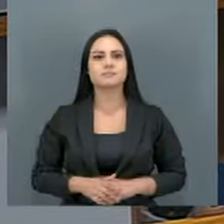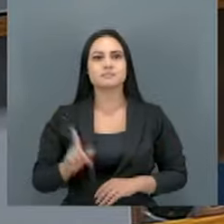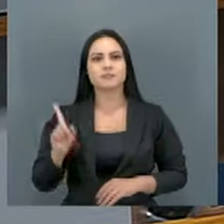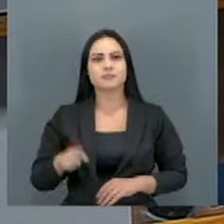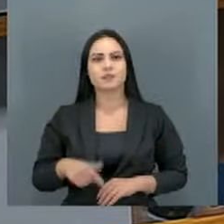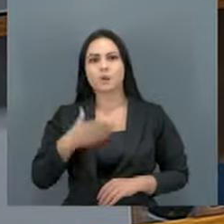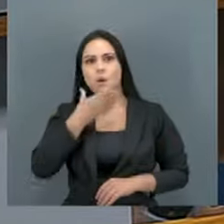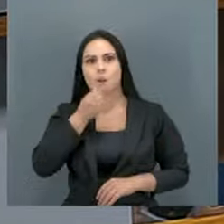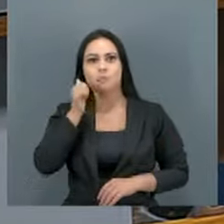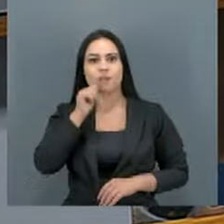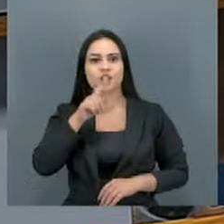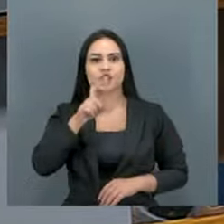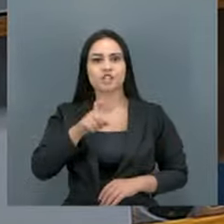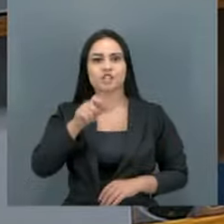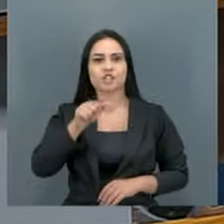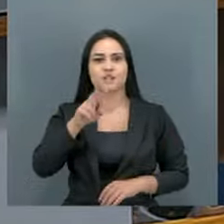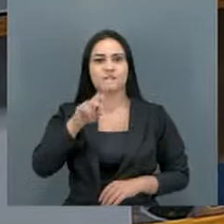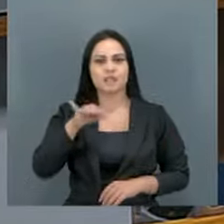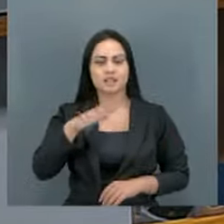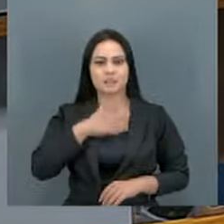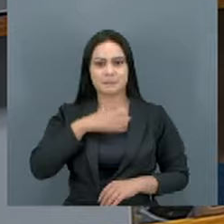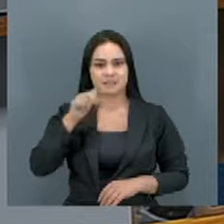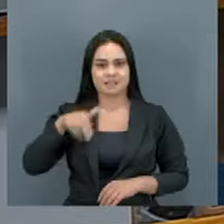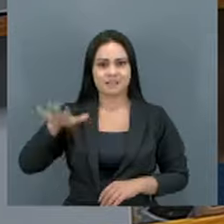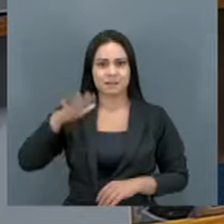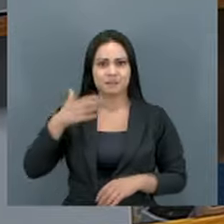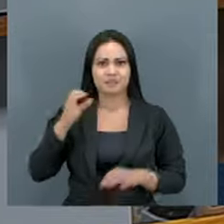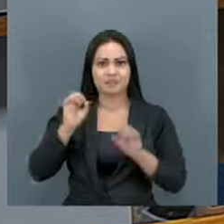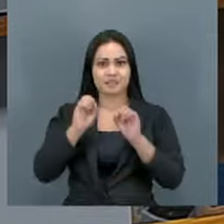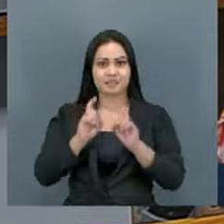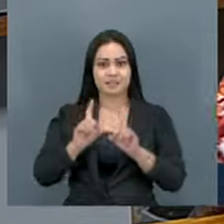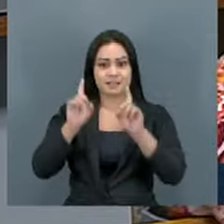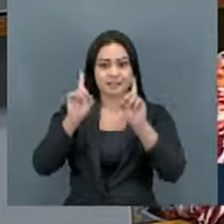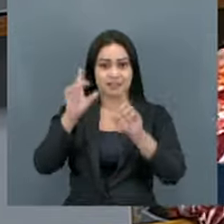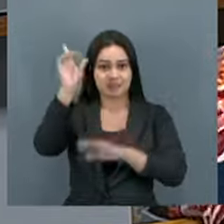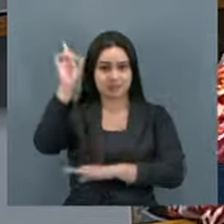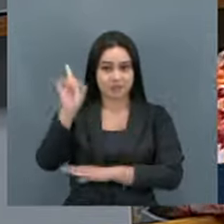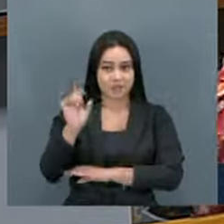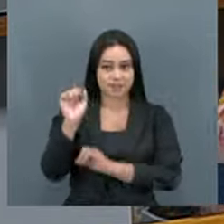homens e mulheres Chavante da minha nação. Que Deus abençoe vocês, cacique.